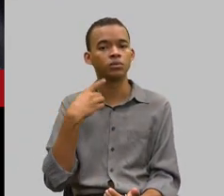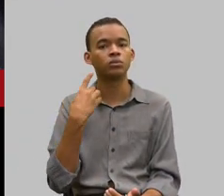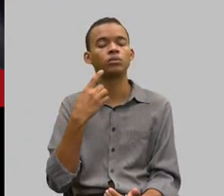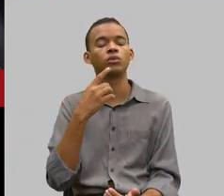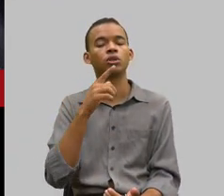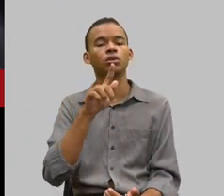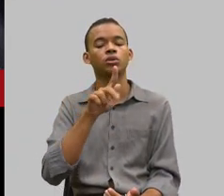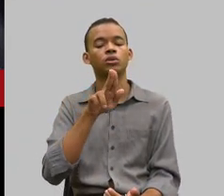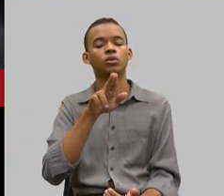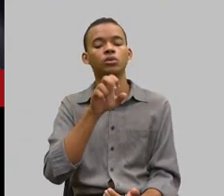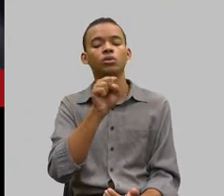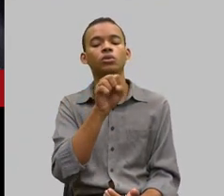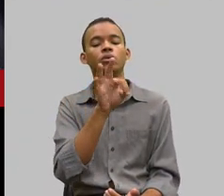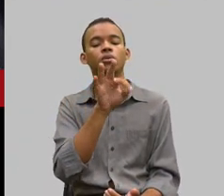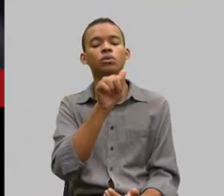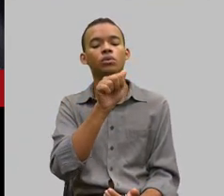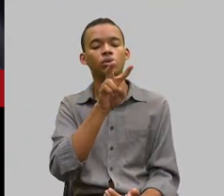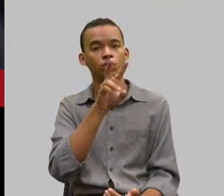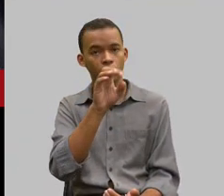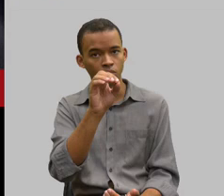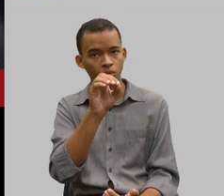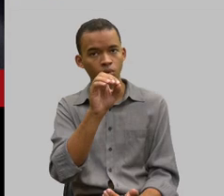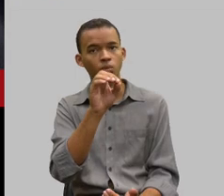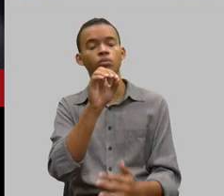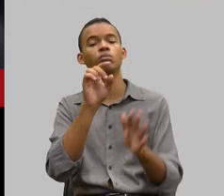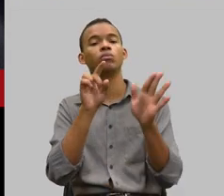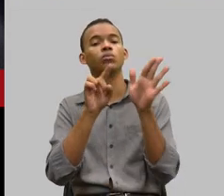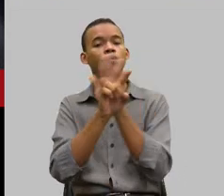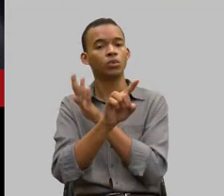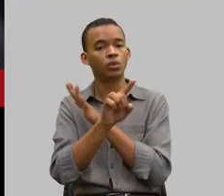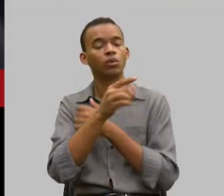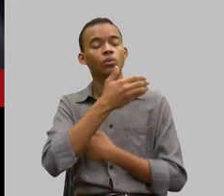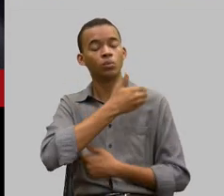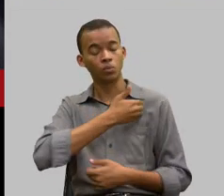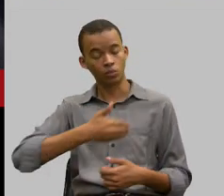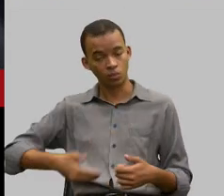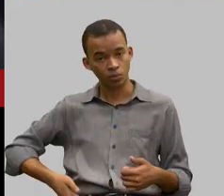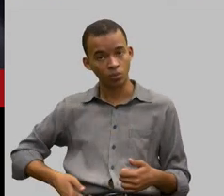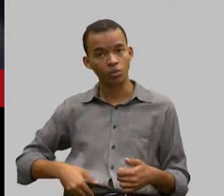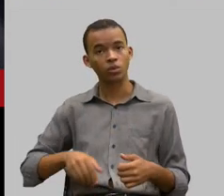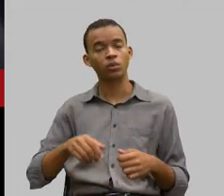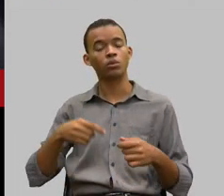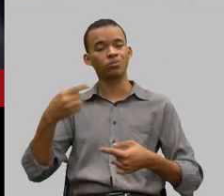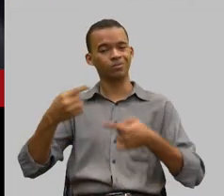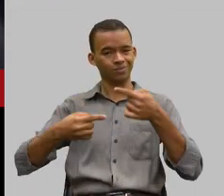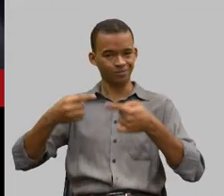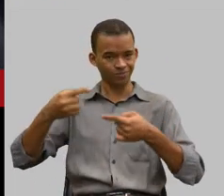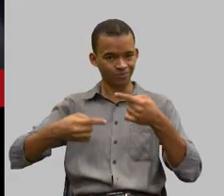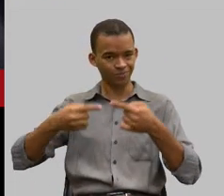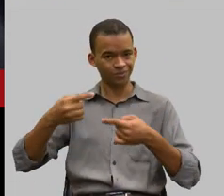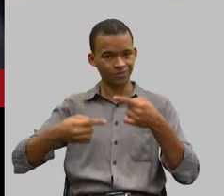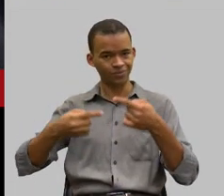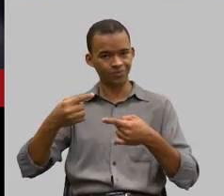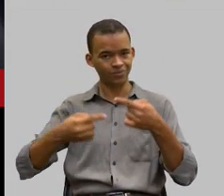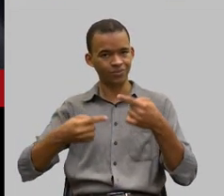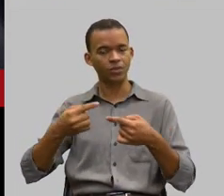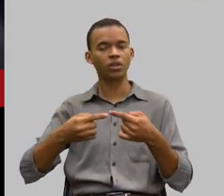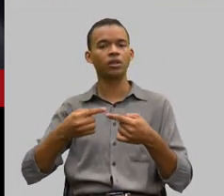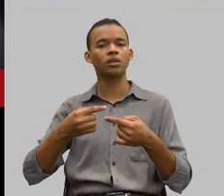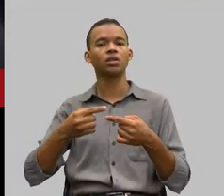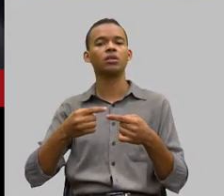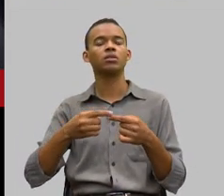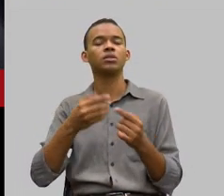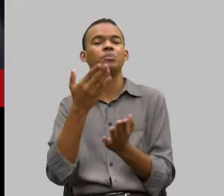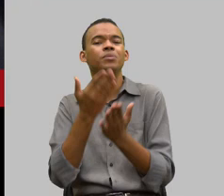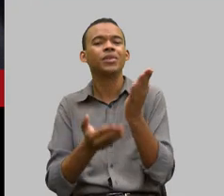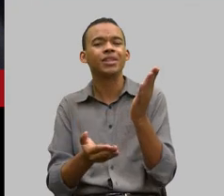eh O governo vai continuar com a política de recomposição de perda inflacionária